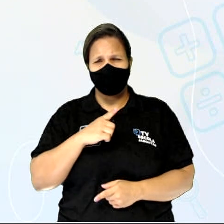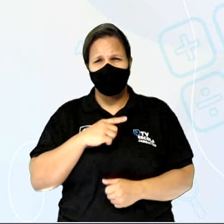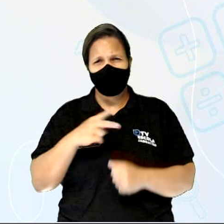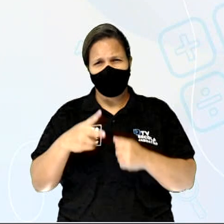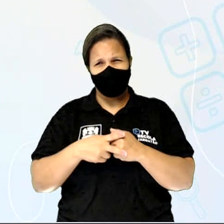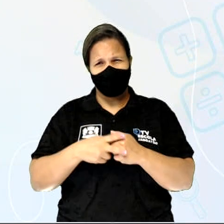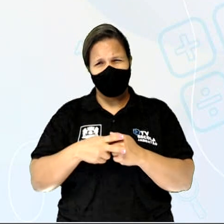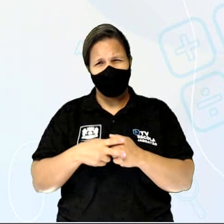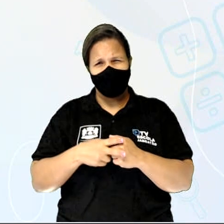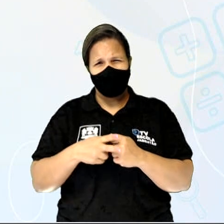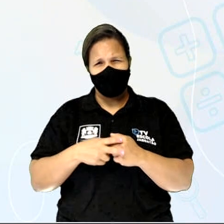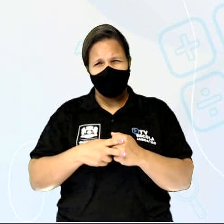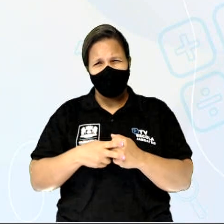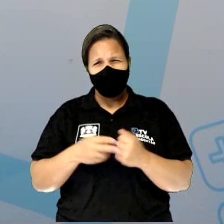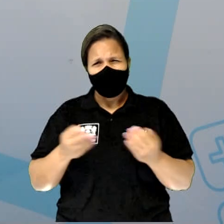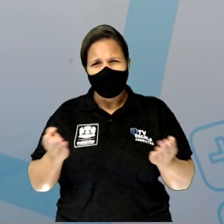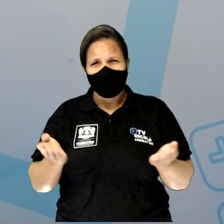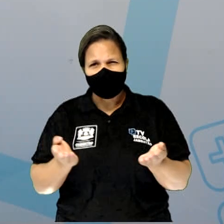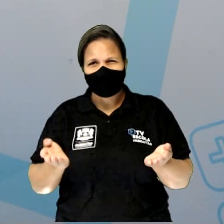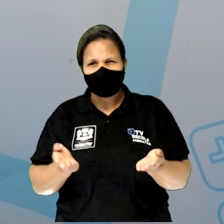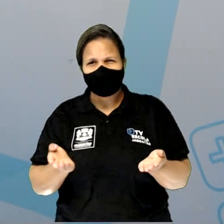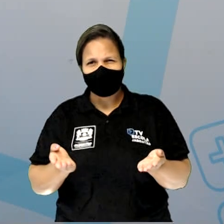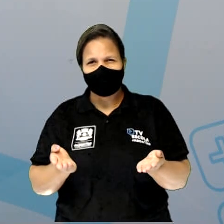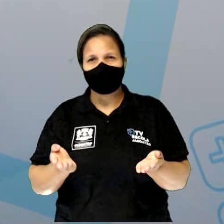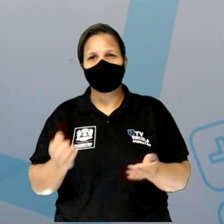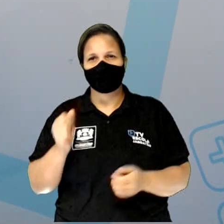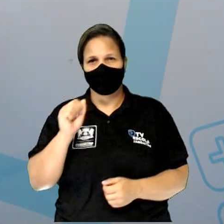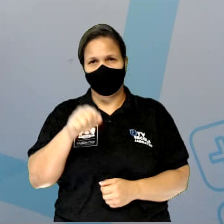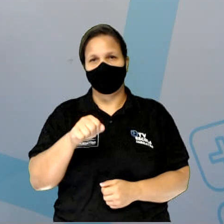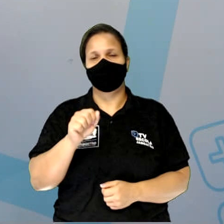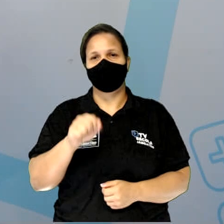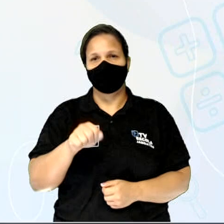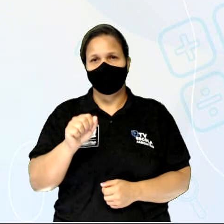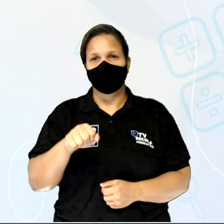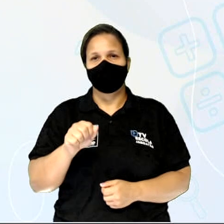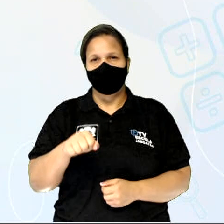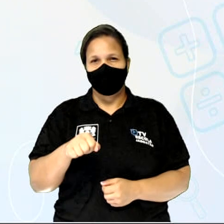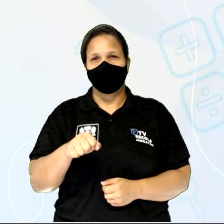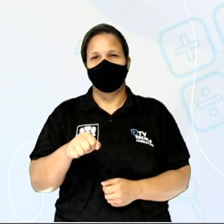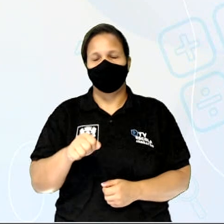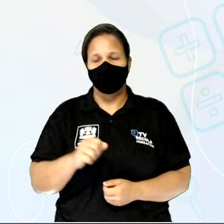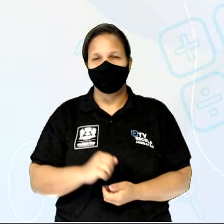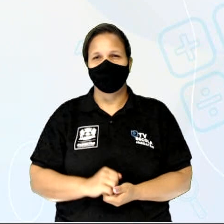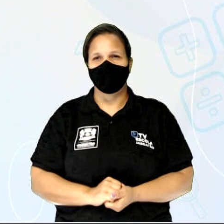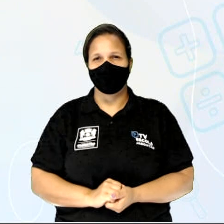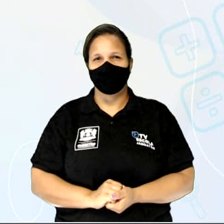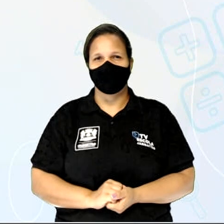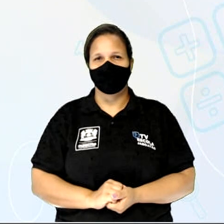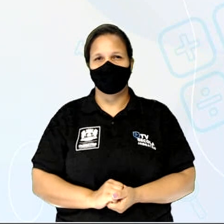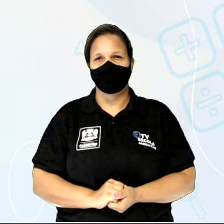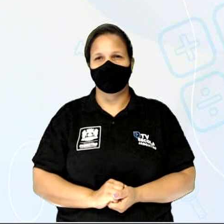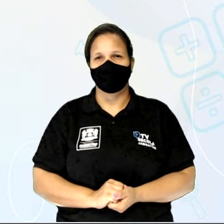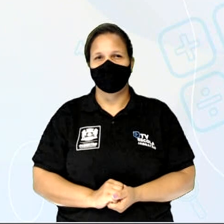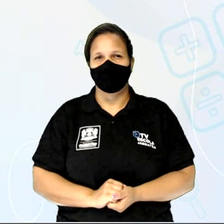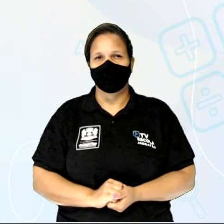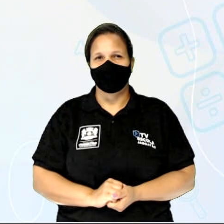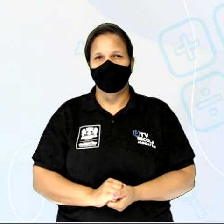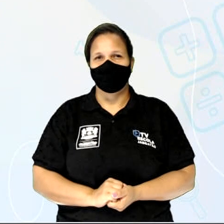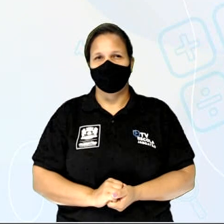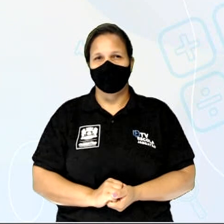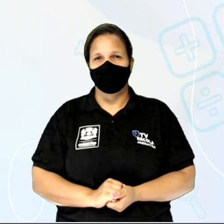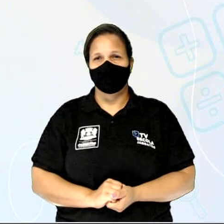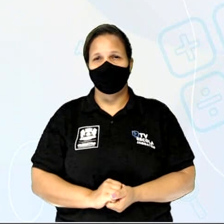gente. O verbo to be, ele está no presente nesse caso. He is está no presente. Se